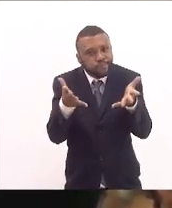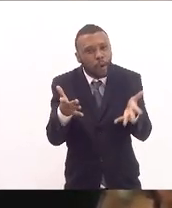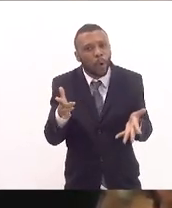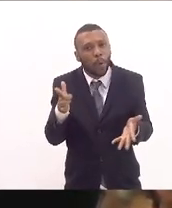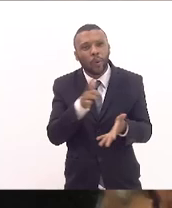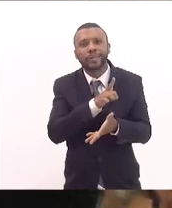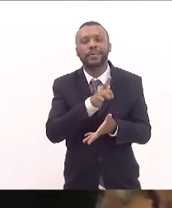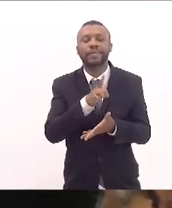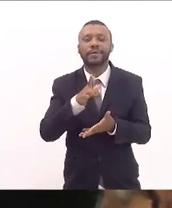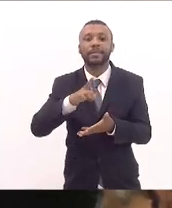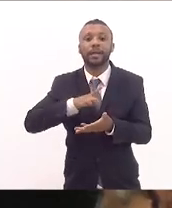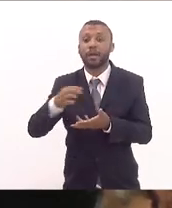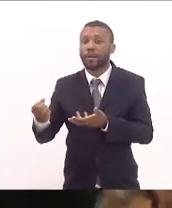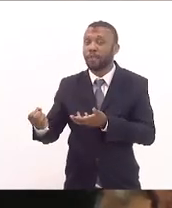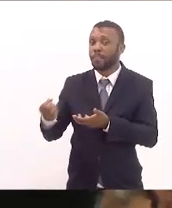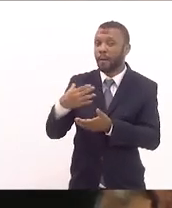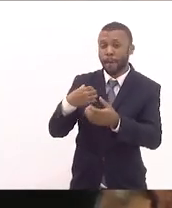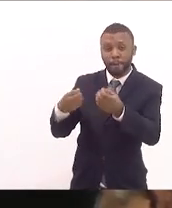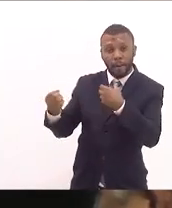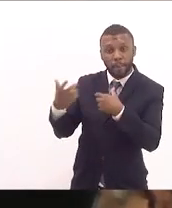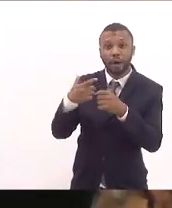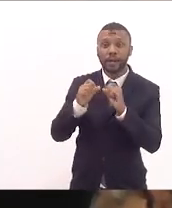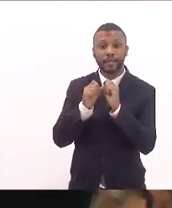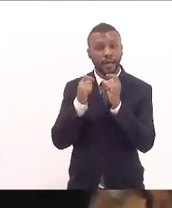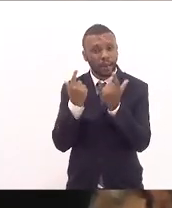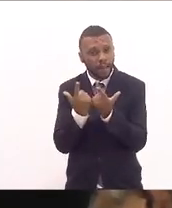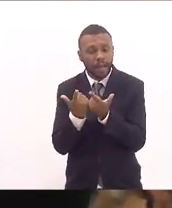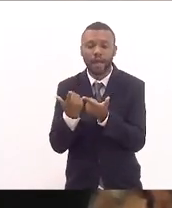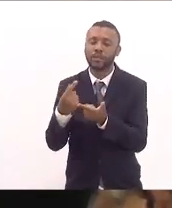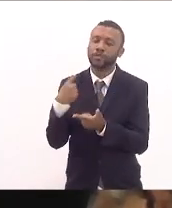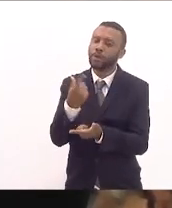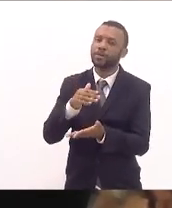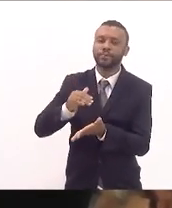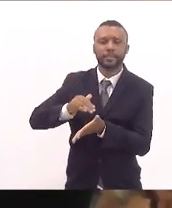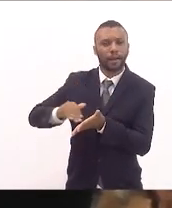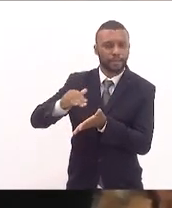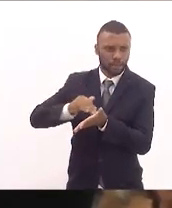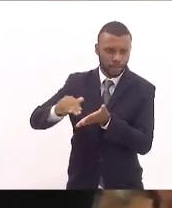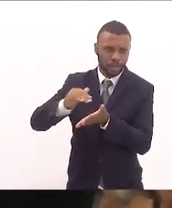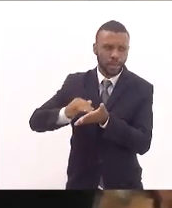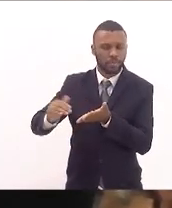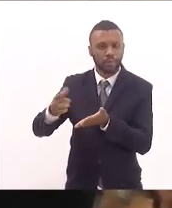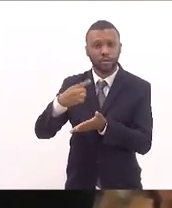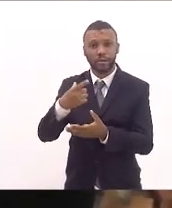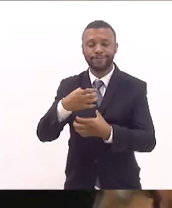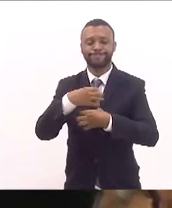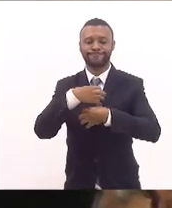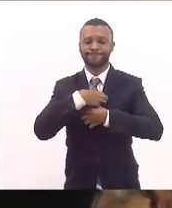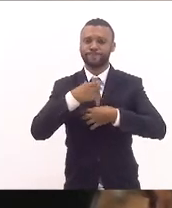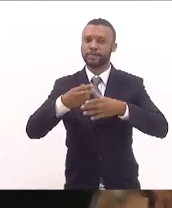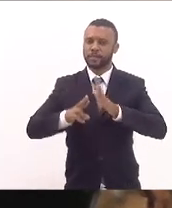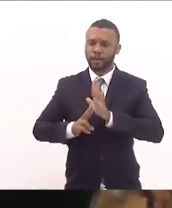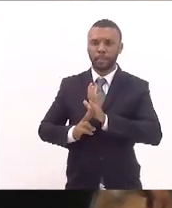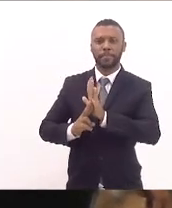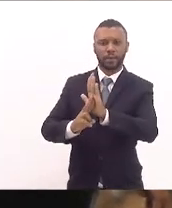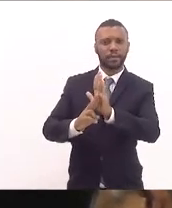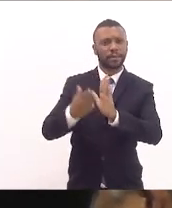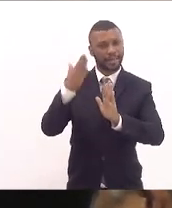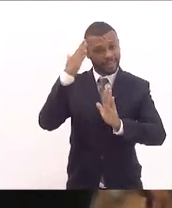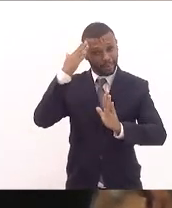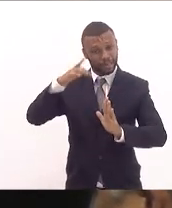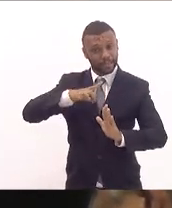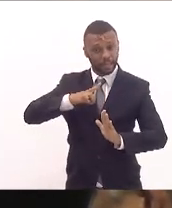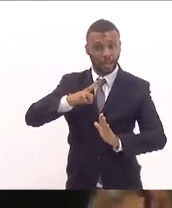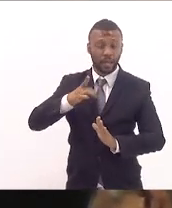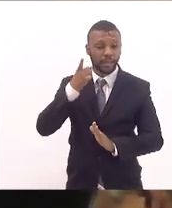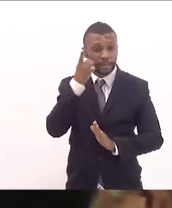mensagens até aqui o Parlamento chegar aos nossos gabinetes por se sentir representado e saber que aqui tem